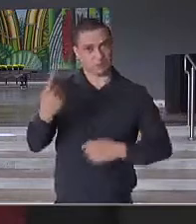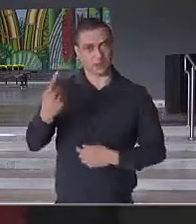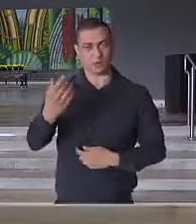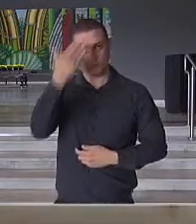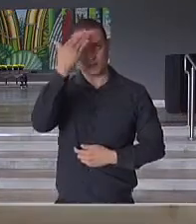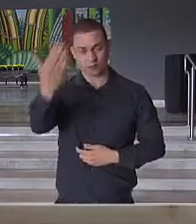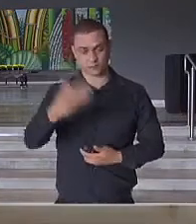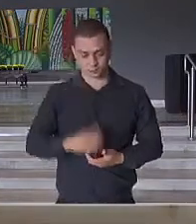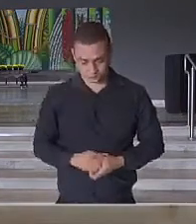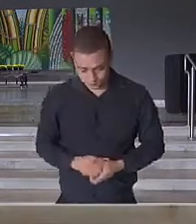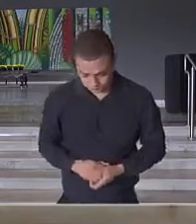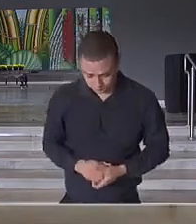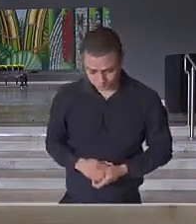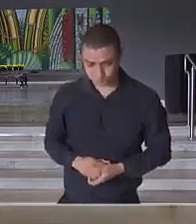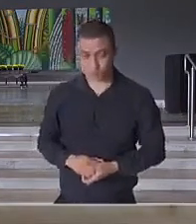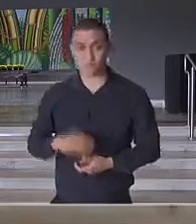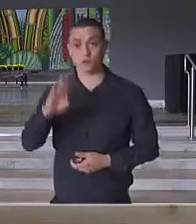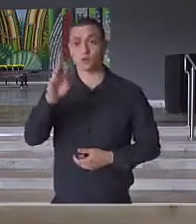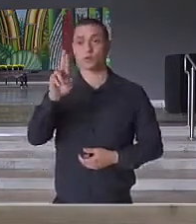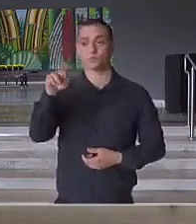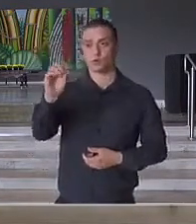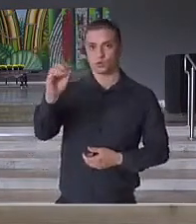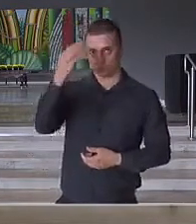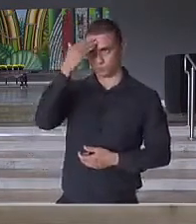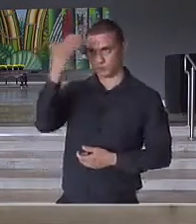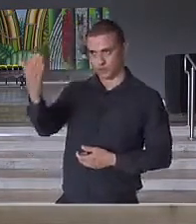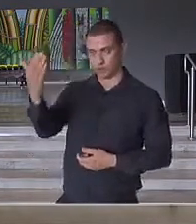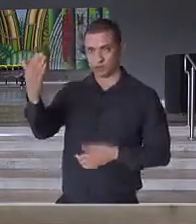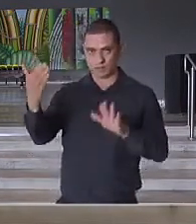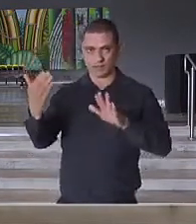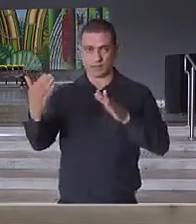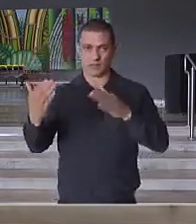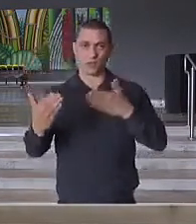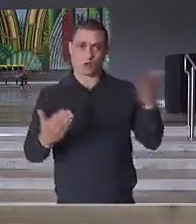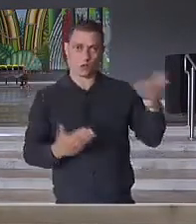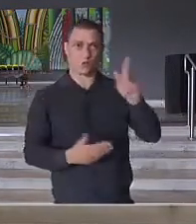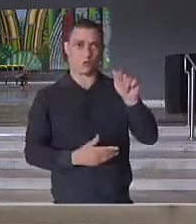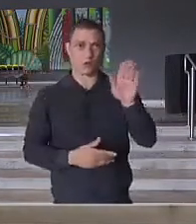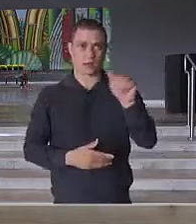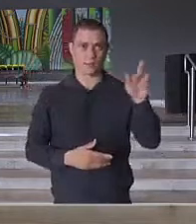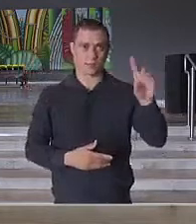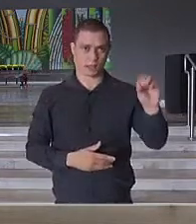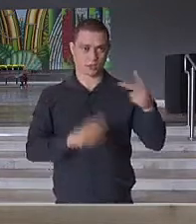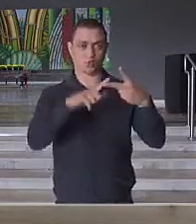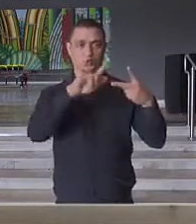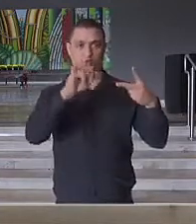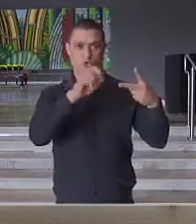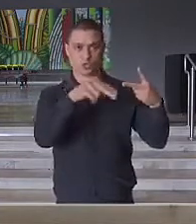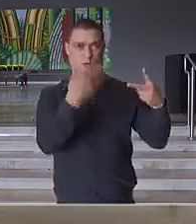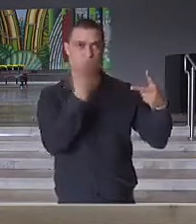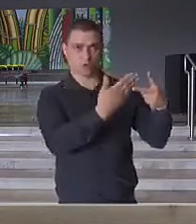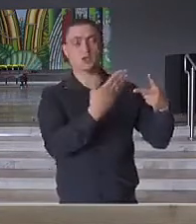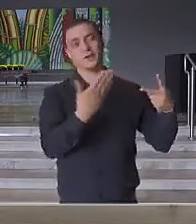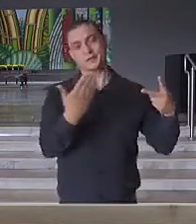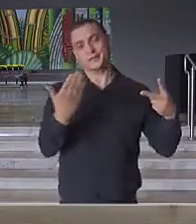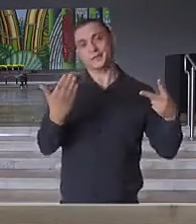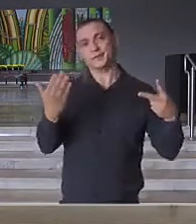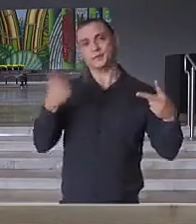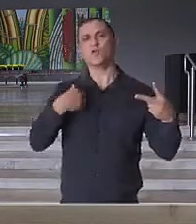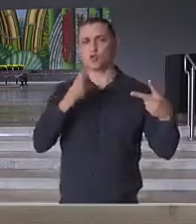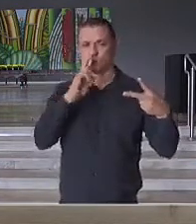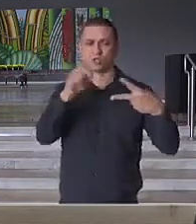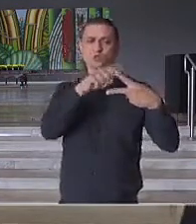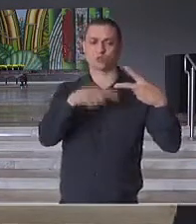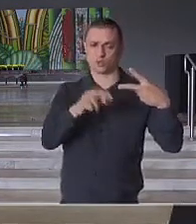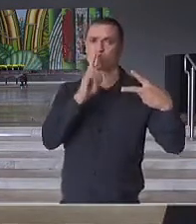obrigado. Bruno, obrigado. Antes de encaminhar o Gabardo, e na sequência já, obviamente vamos responder as